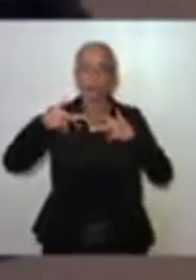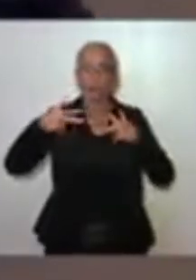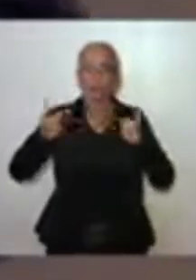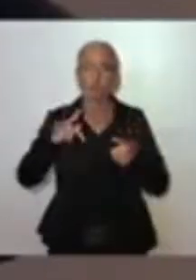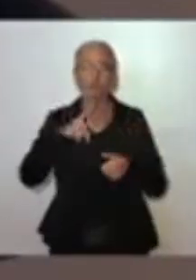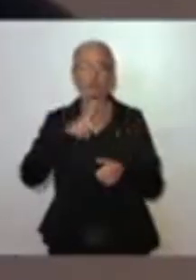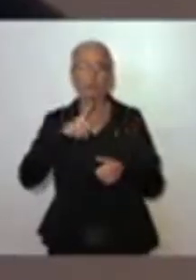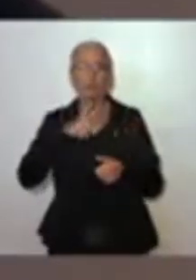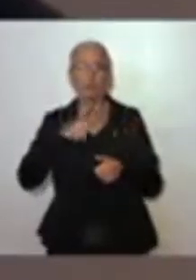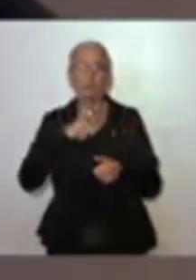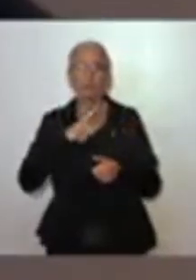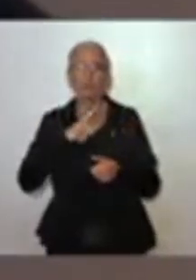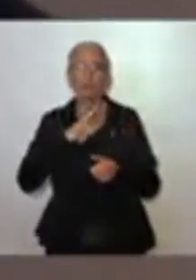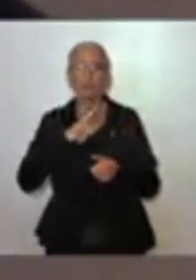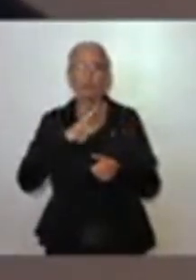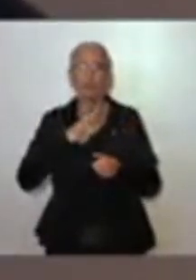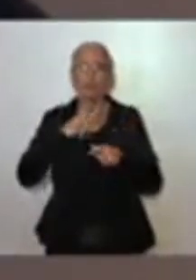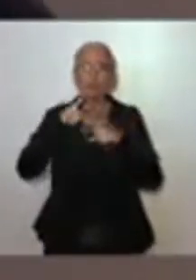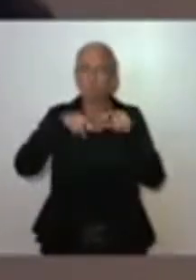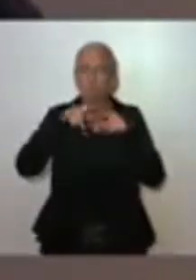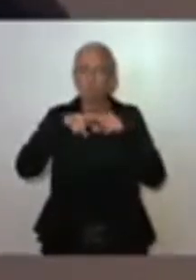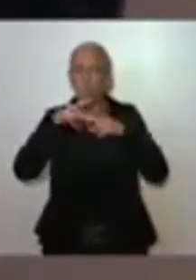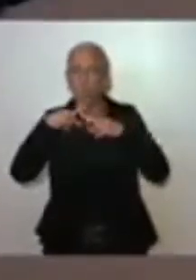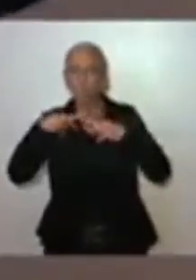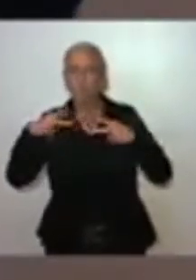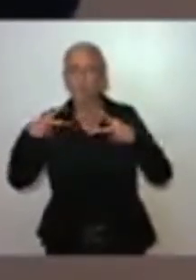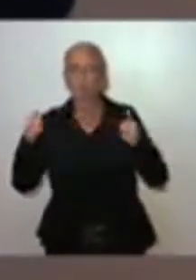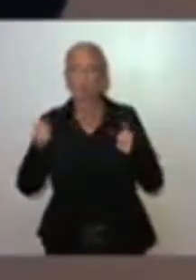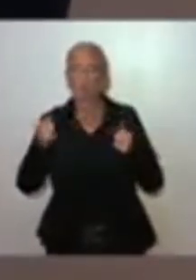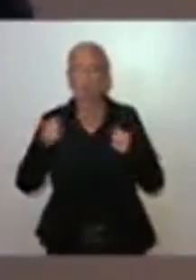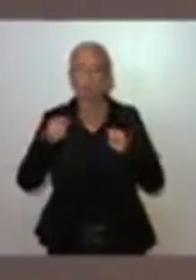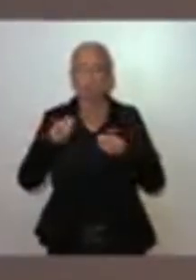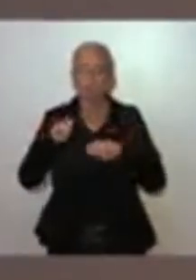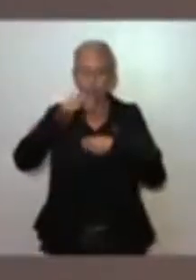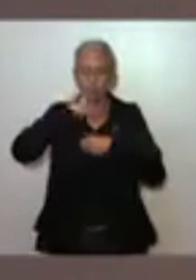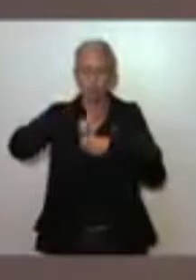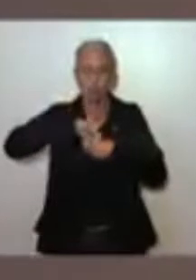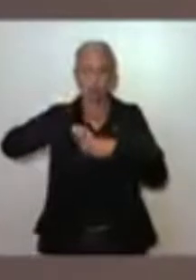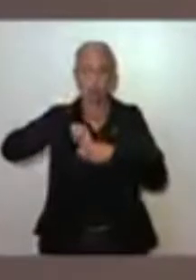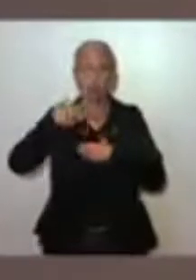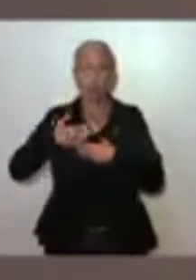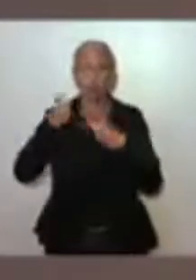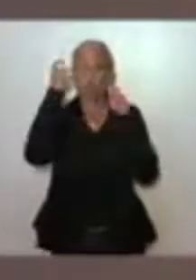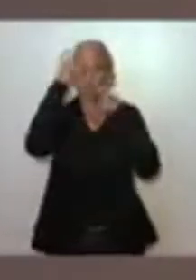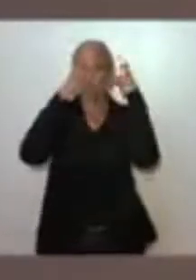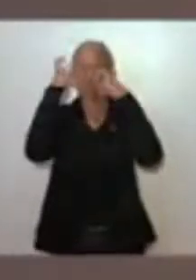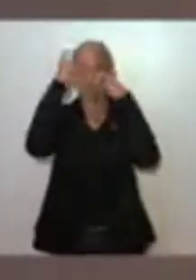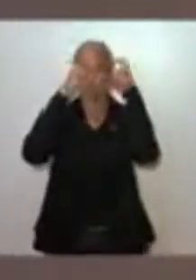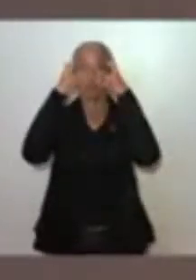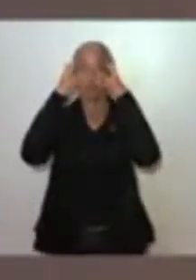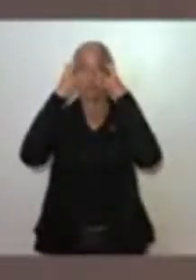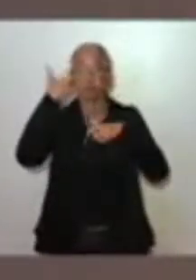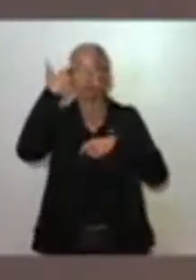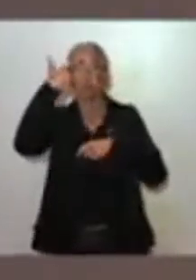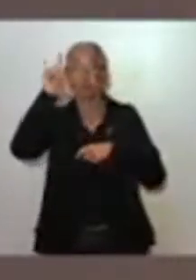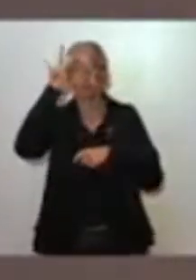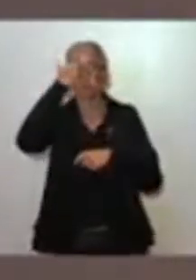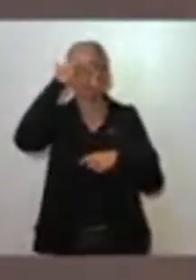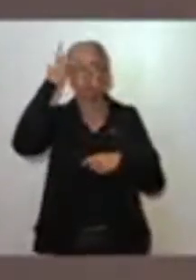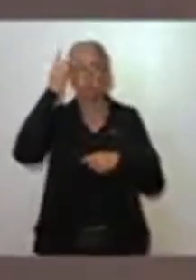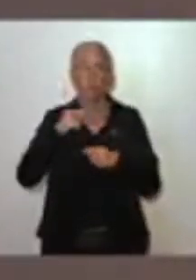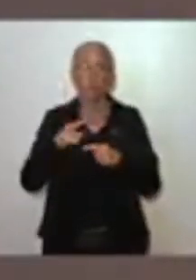para poder ter a capacidade de Saímos de dentro de nós e nos e com os outros